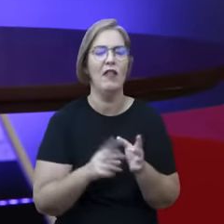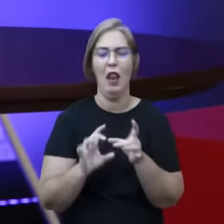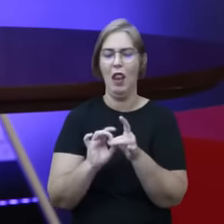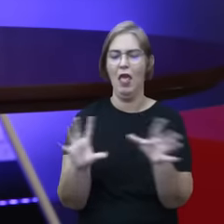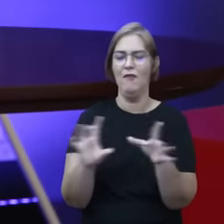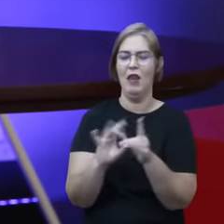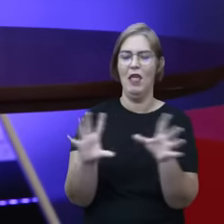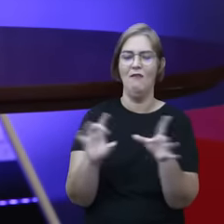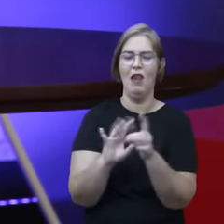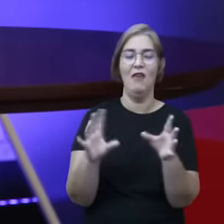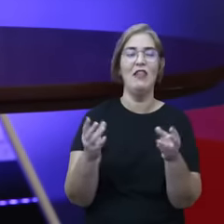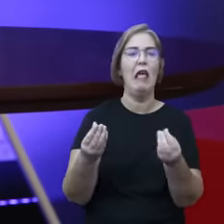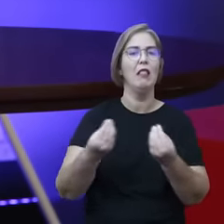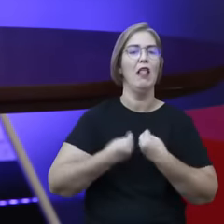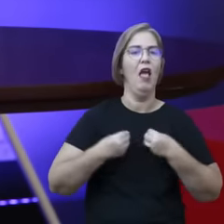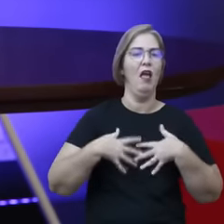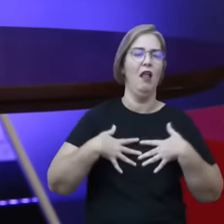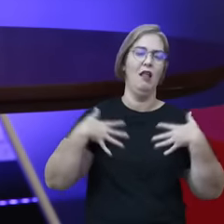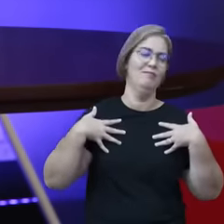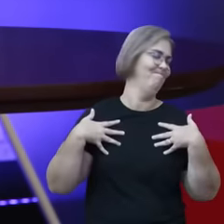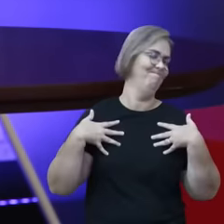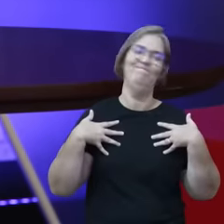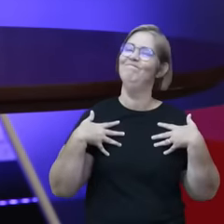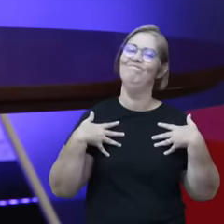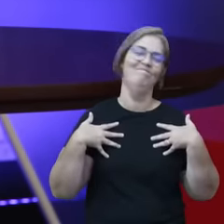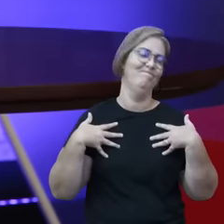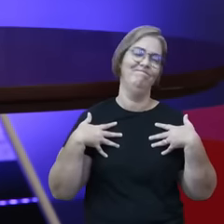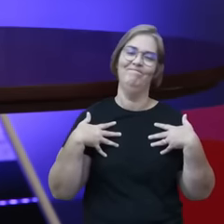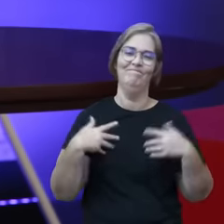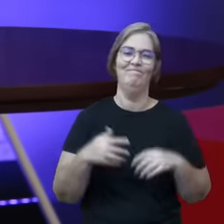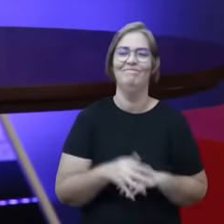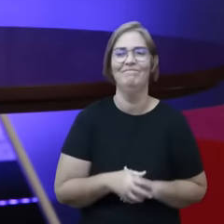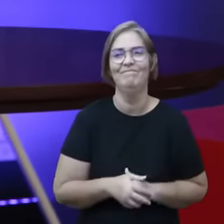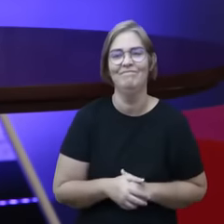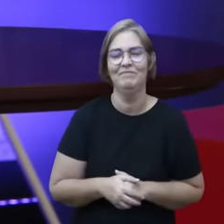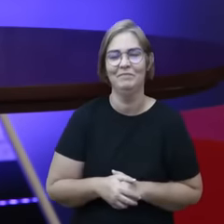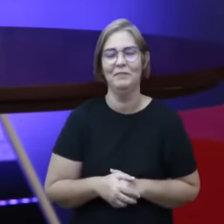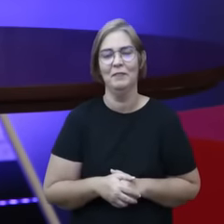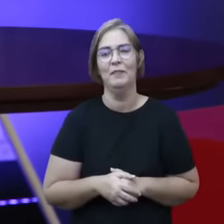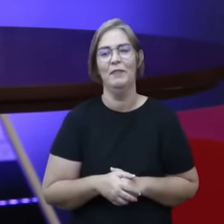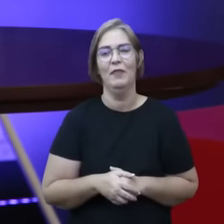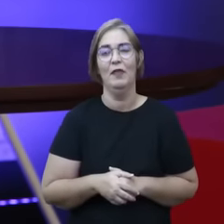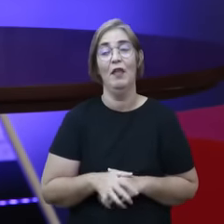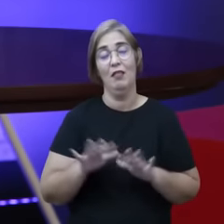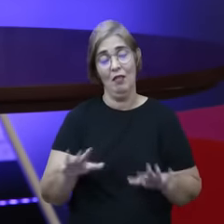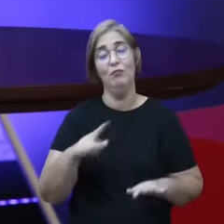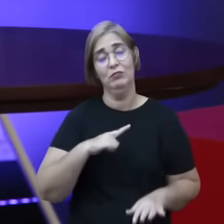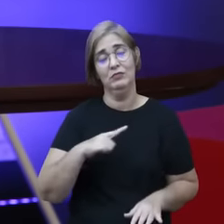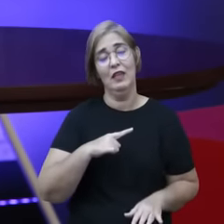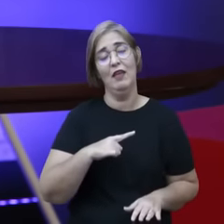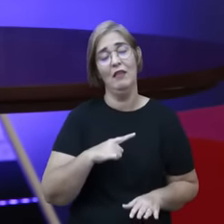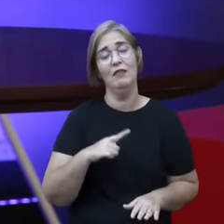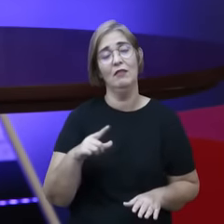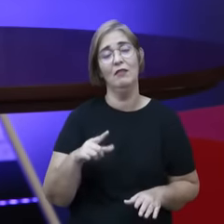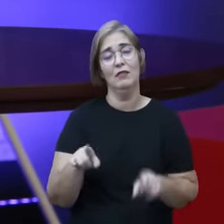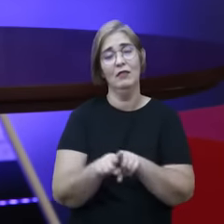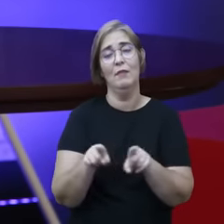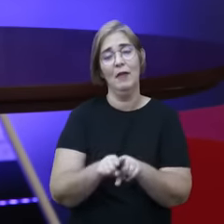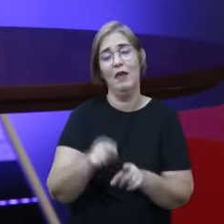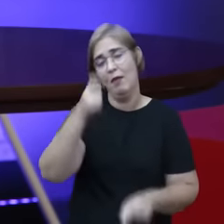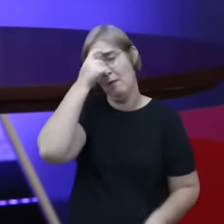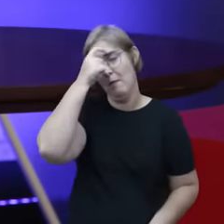Então, há esse aspecto também eh, digamos, ah, moral, né, no pensamento do Cami.